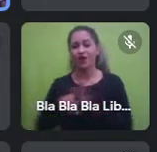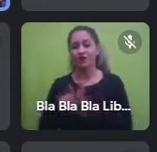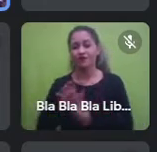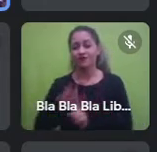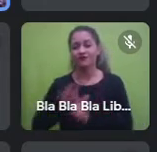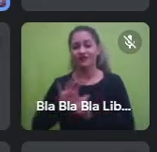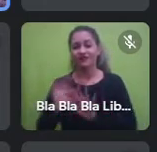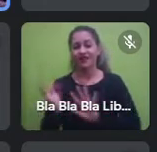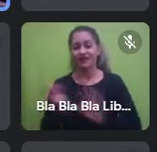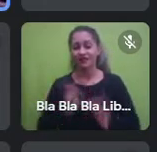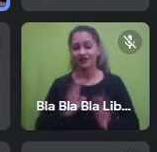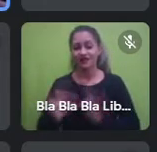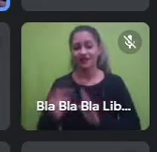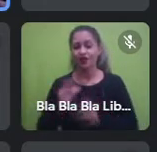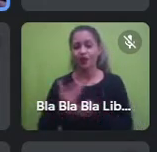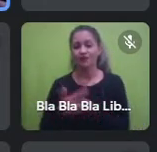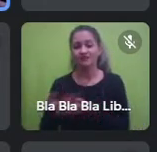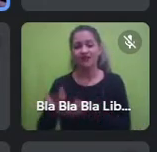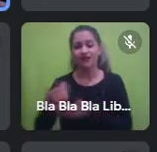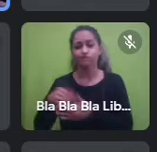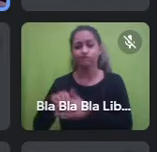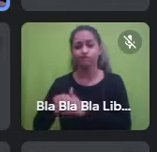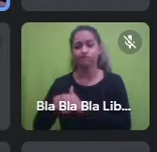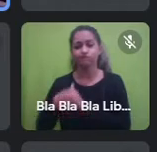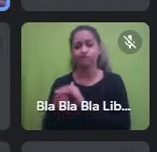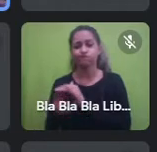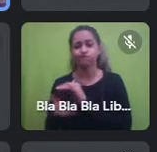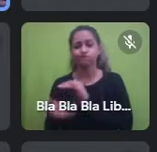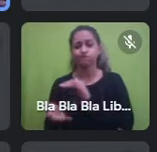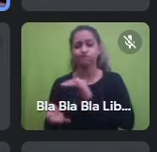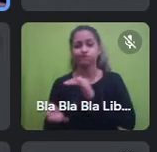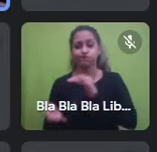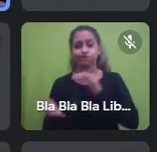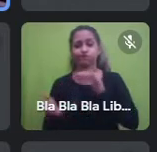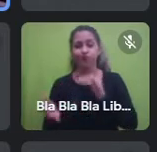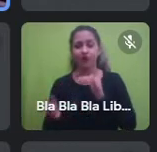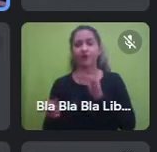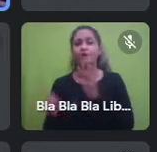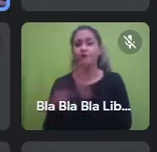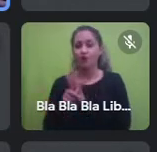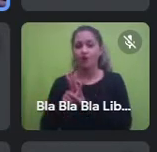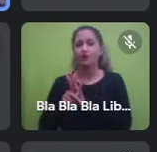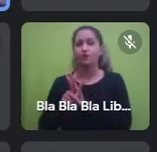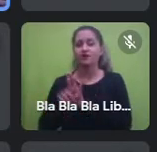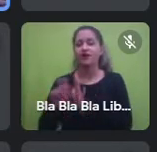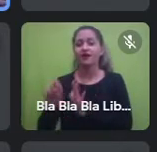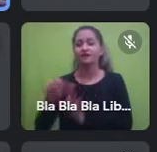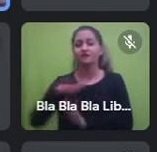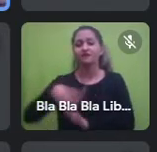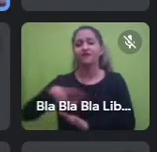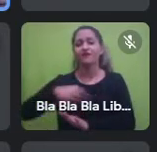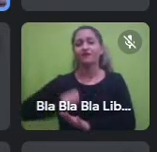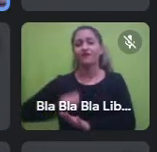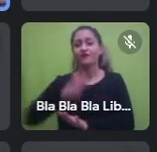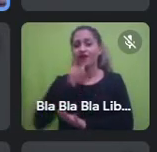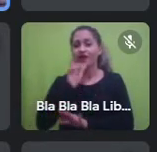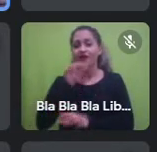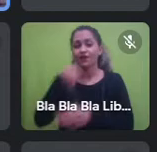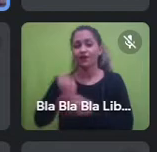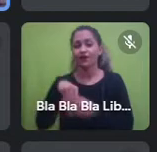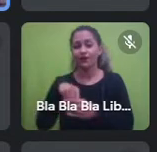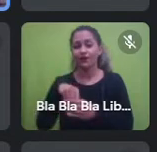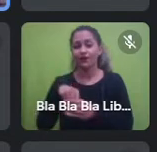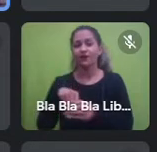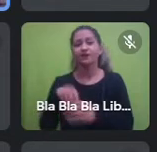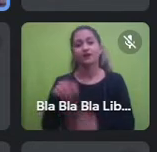biotransformação ambiental e acumular nos organismos aquáticos presentes. Na nossa experiência, a gente